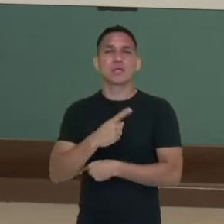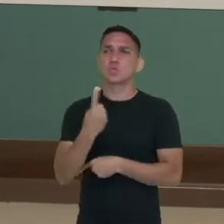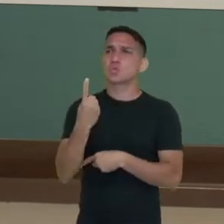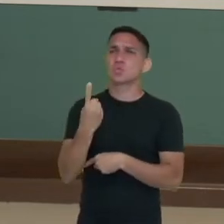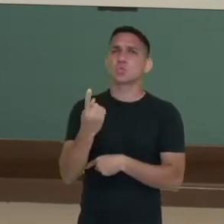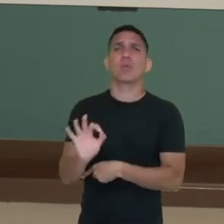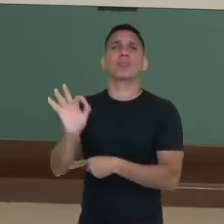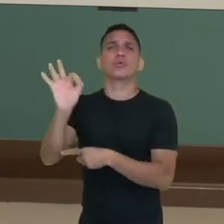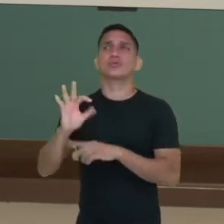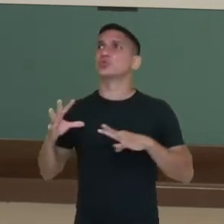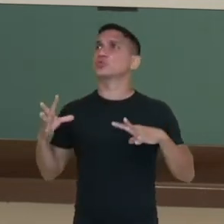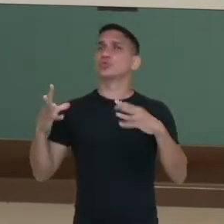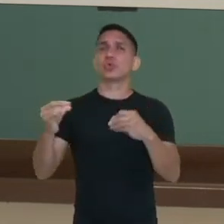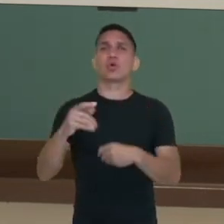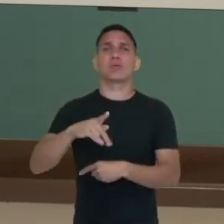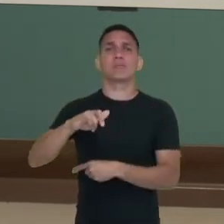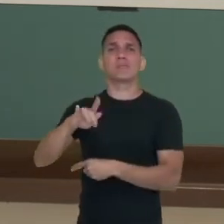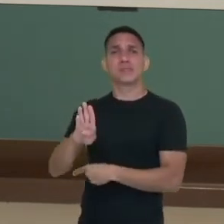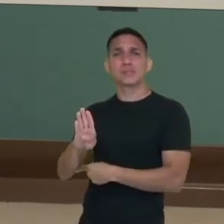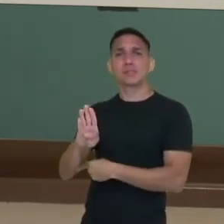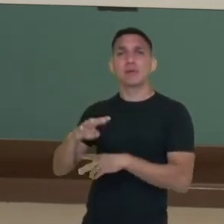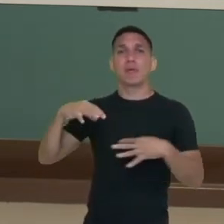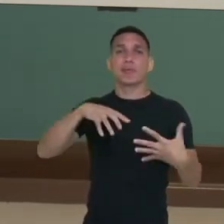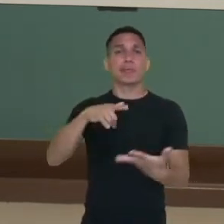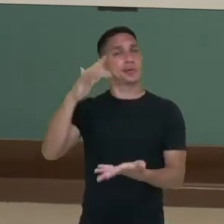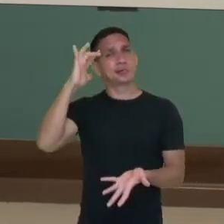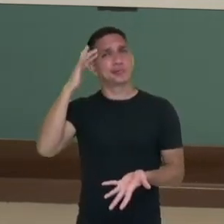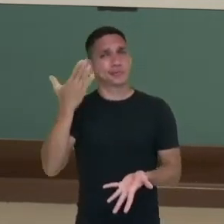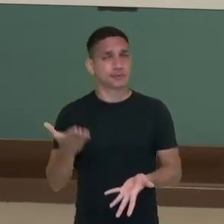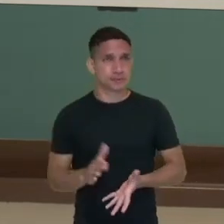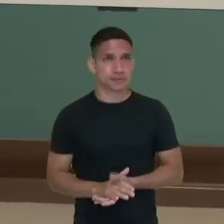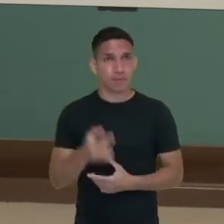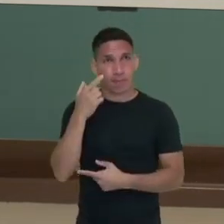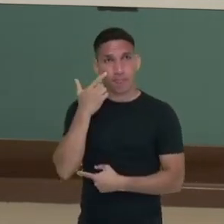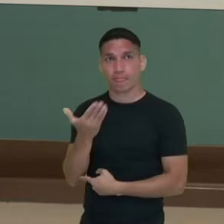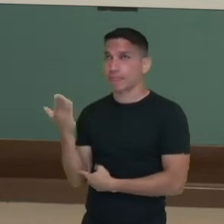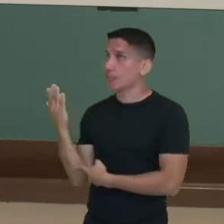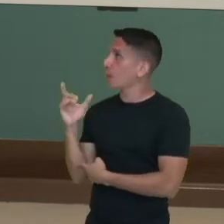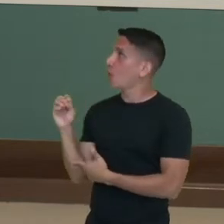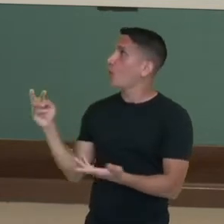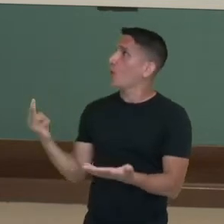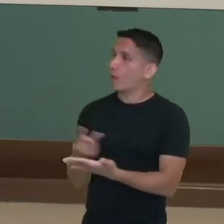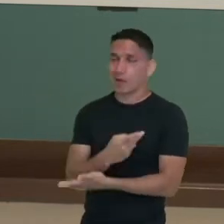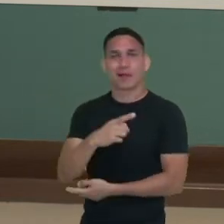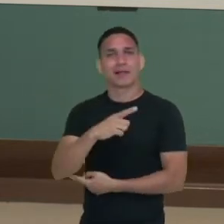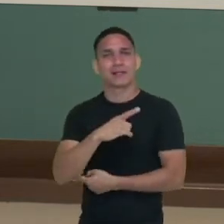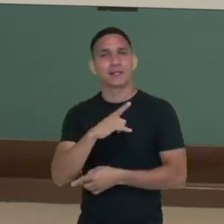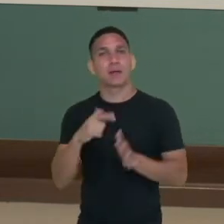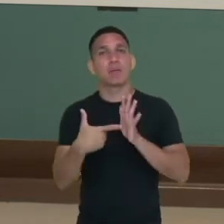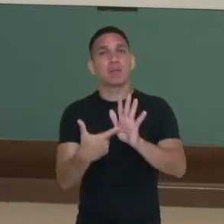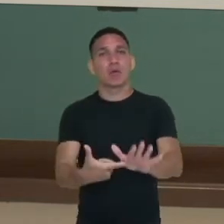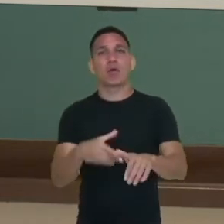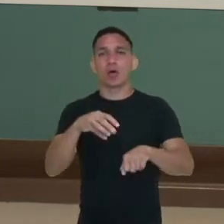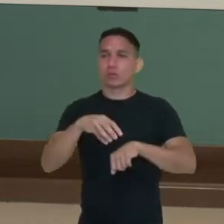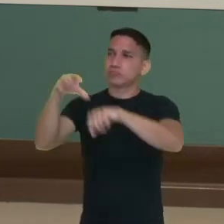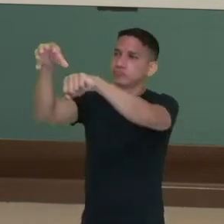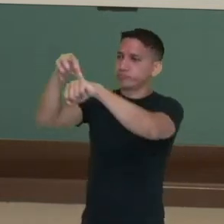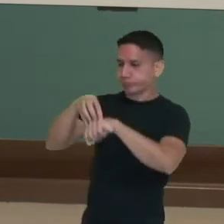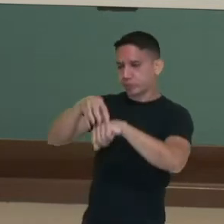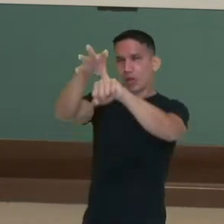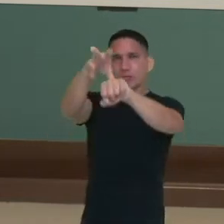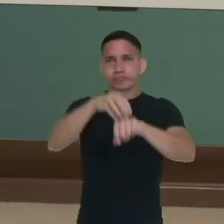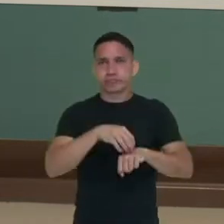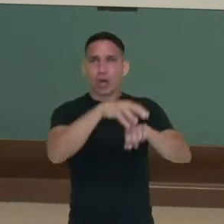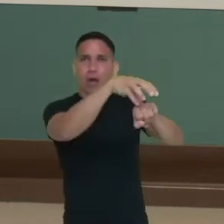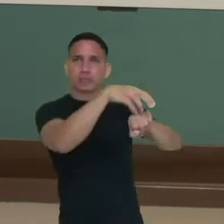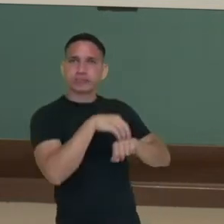PIB mundial, imagine. Então aqui temos um exemplo, né, da importação de produtos